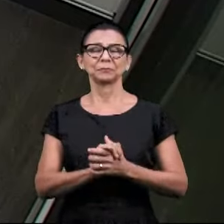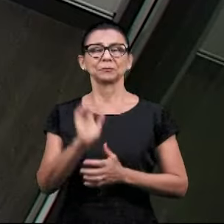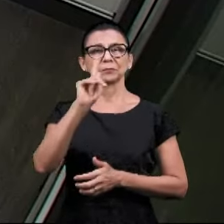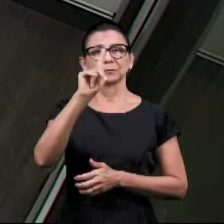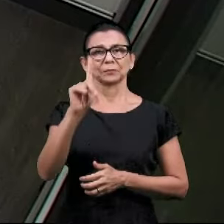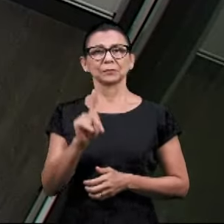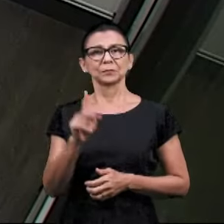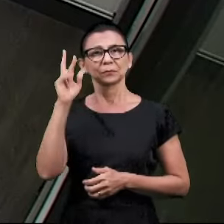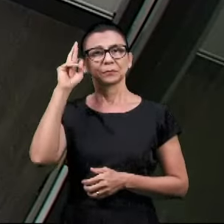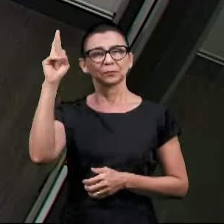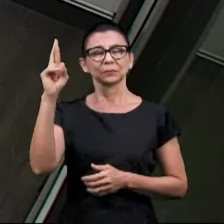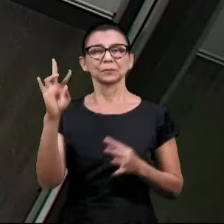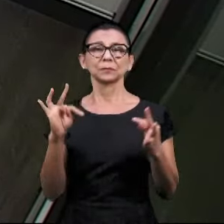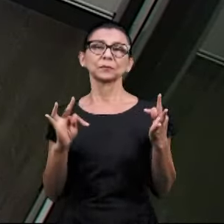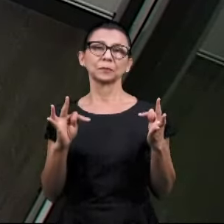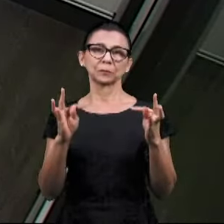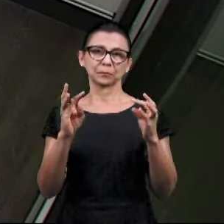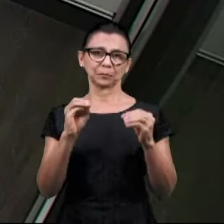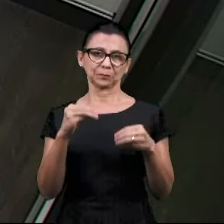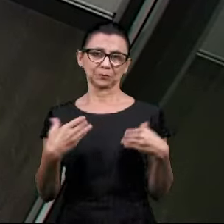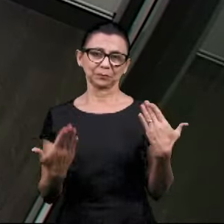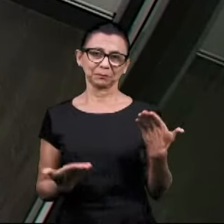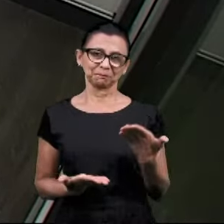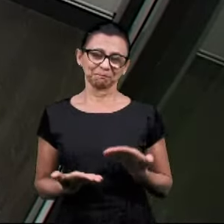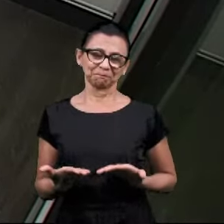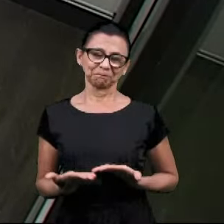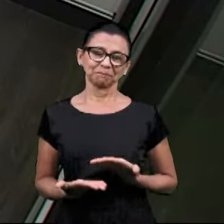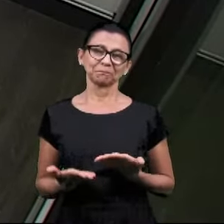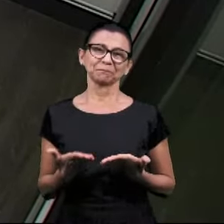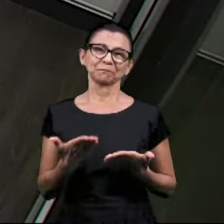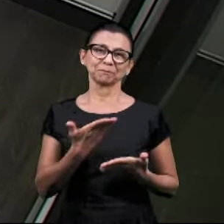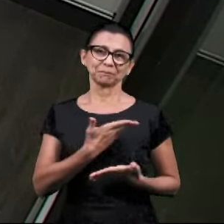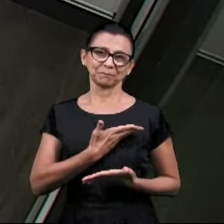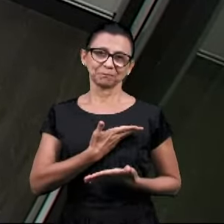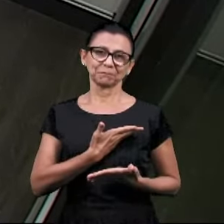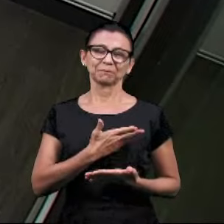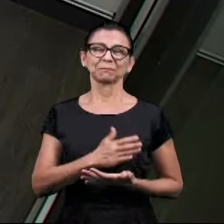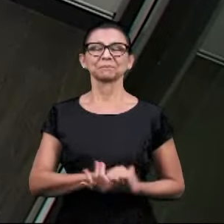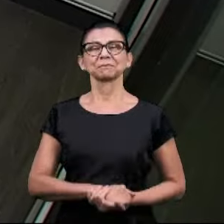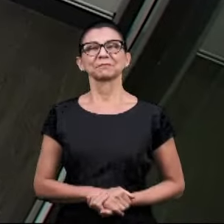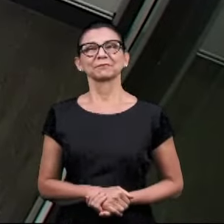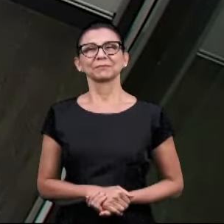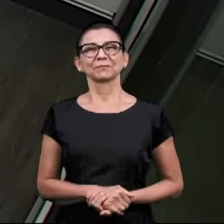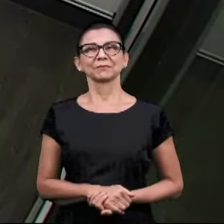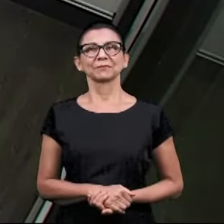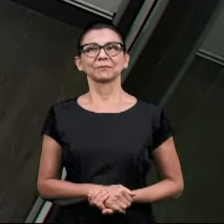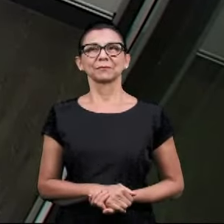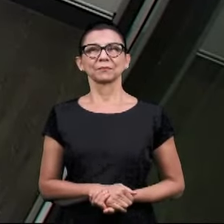Senhor a todos os nossos irmãos, amigos ouvintes. Glória a Jesus. Amém.